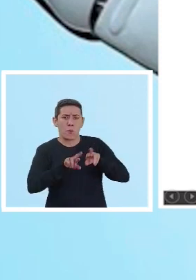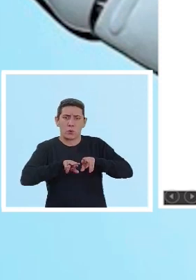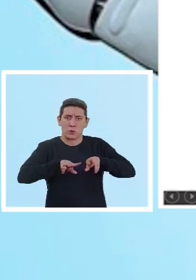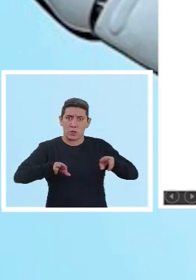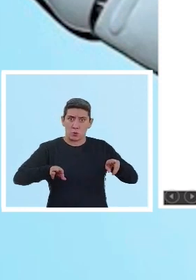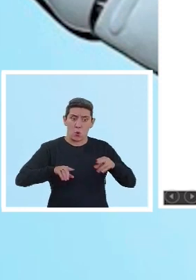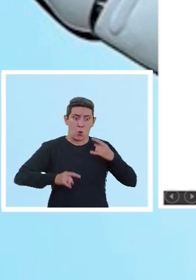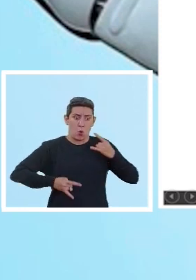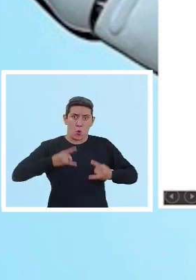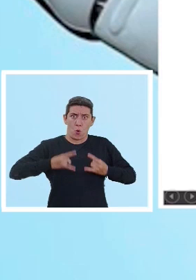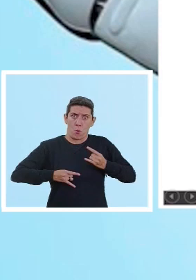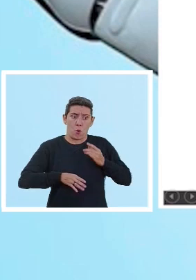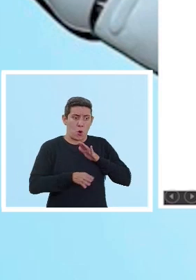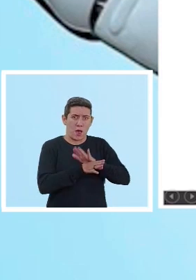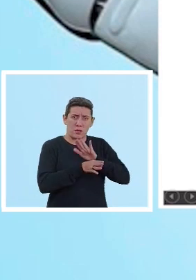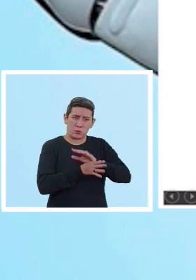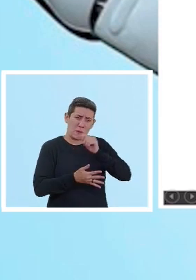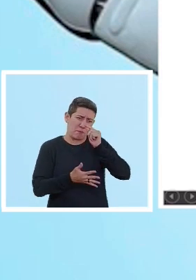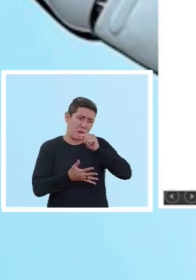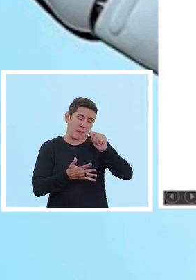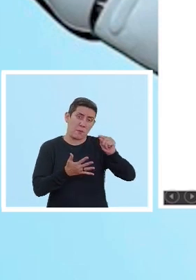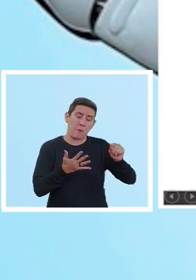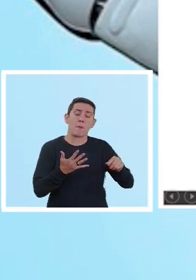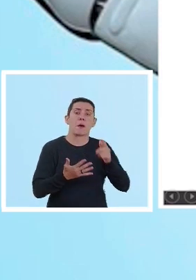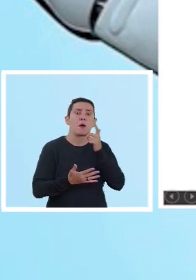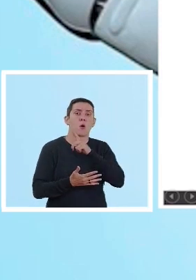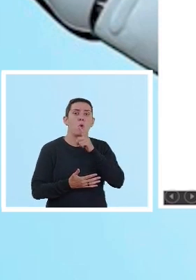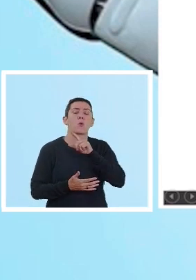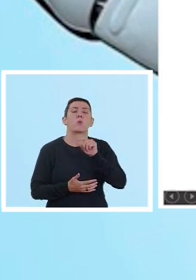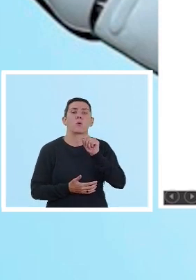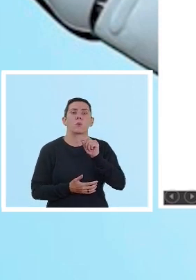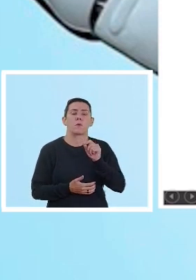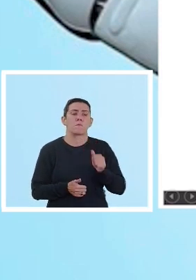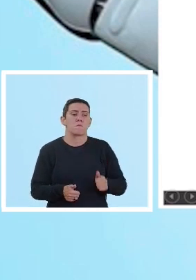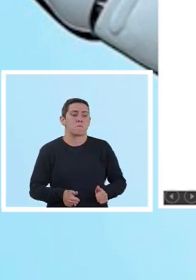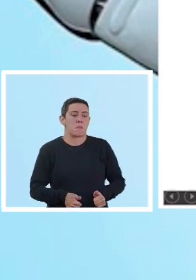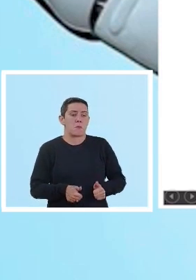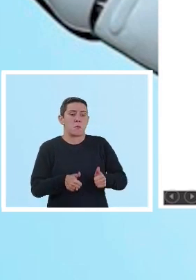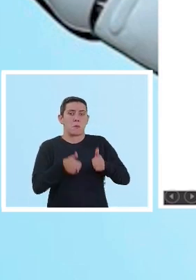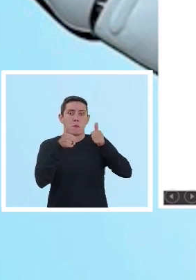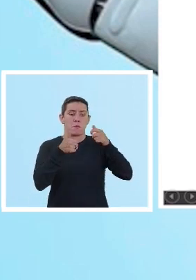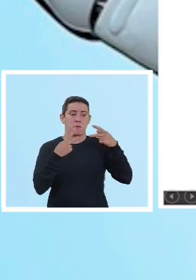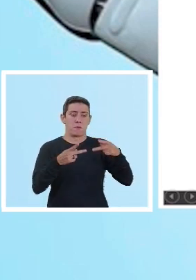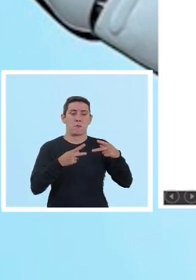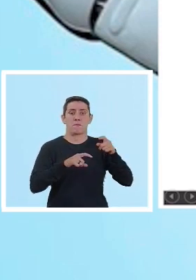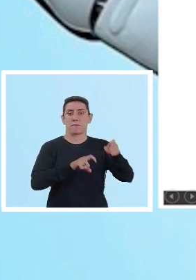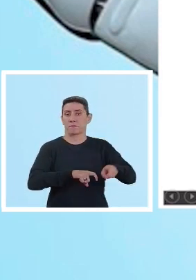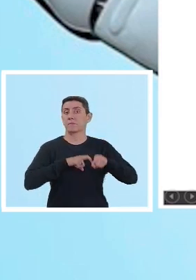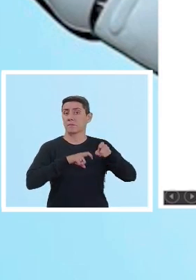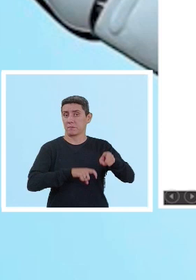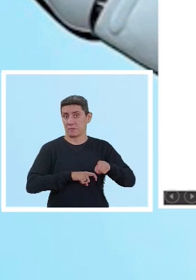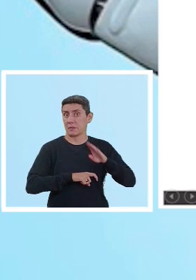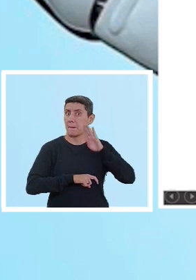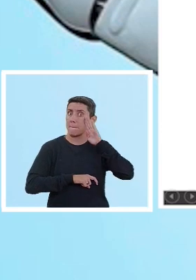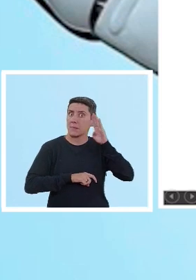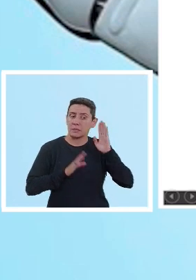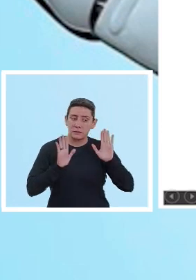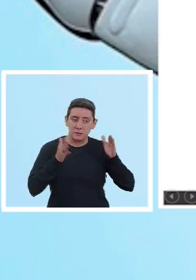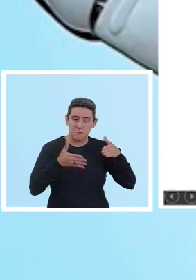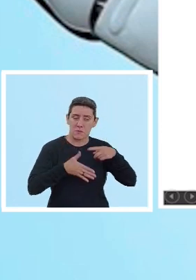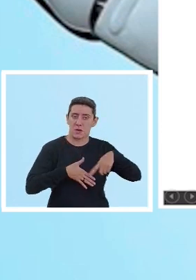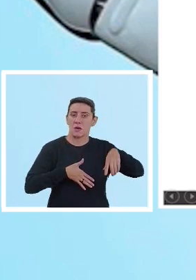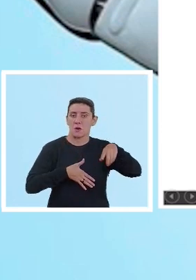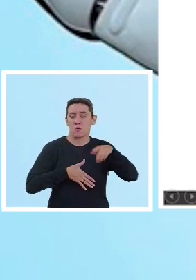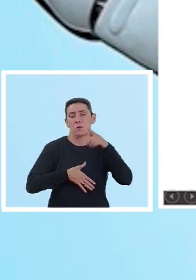nesse segmento nós trazemos aí maiores ganhos na pecuária né falando a pecuária trazemos